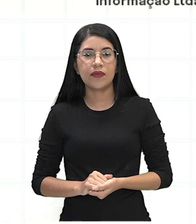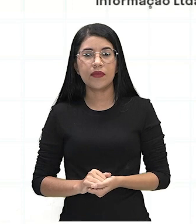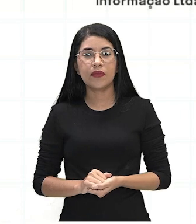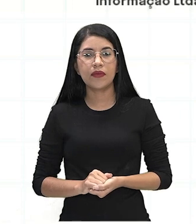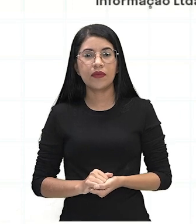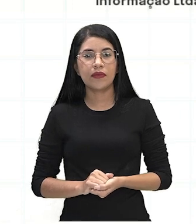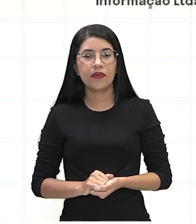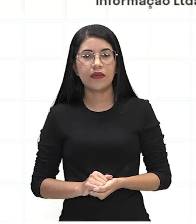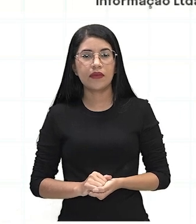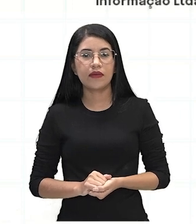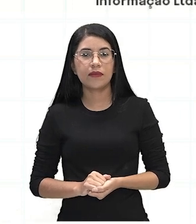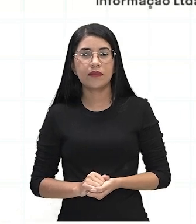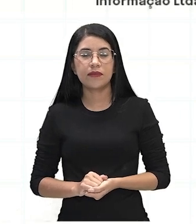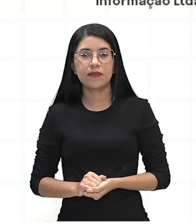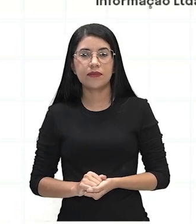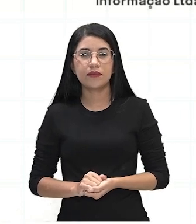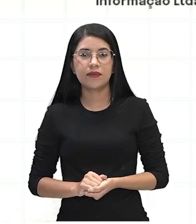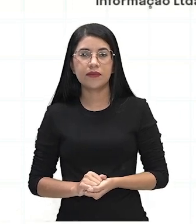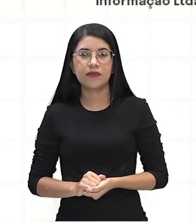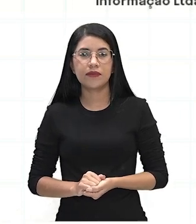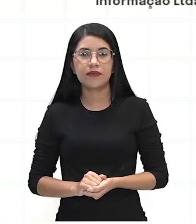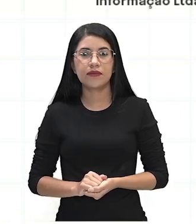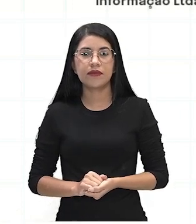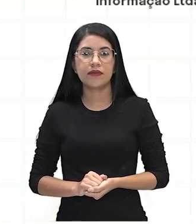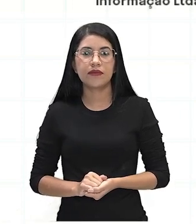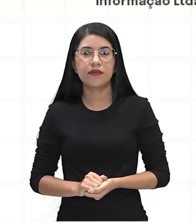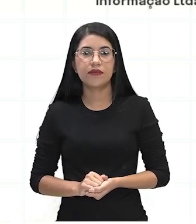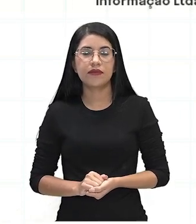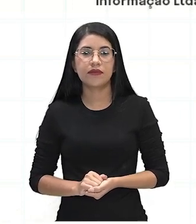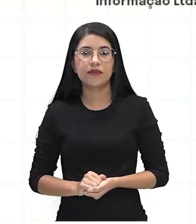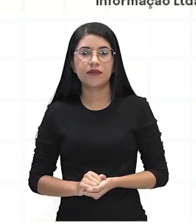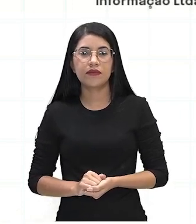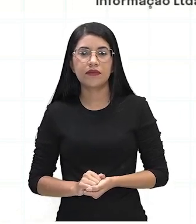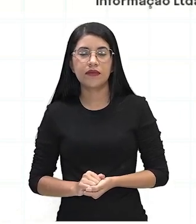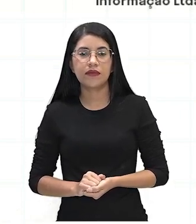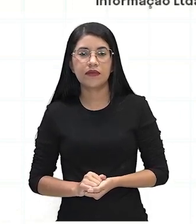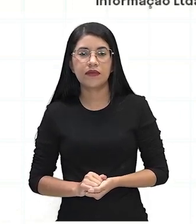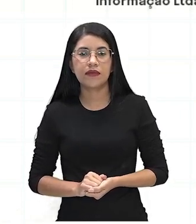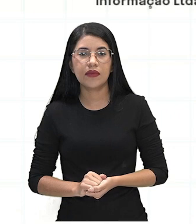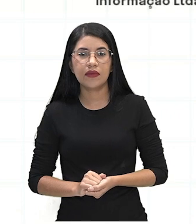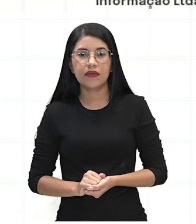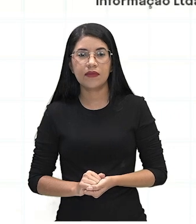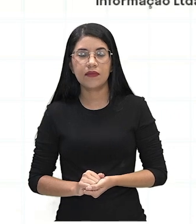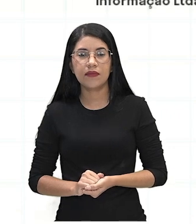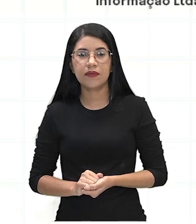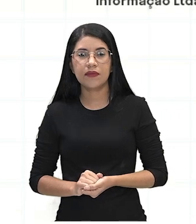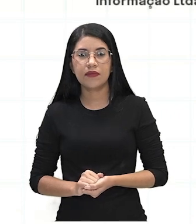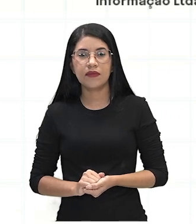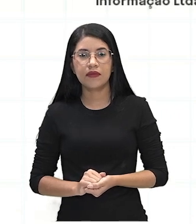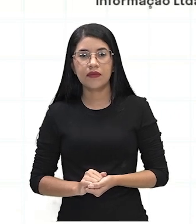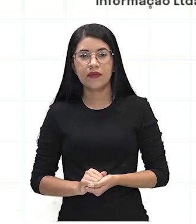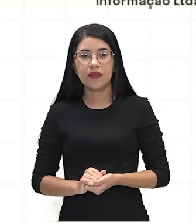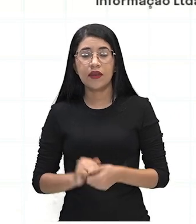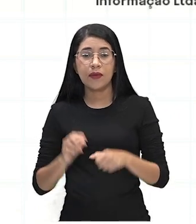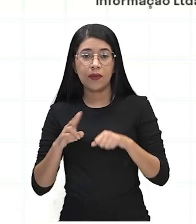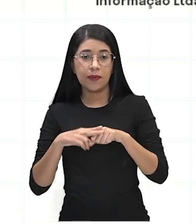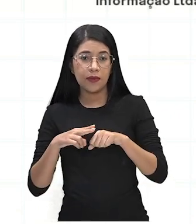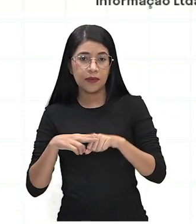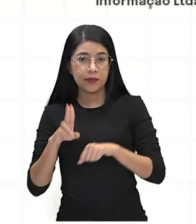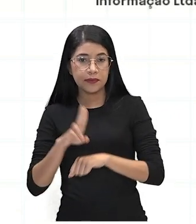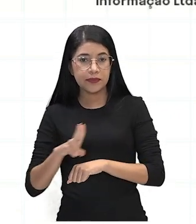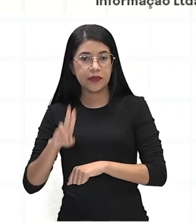para substituir, né? Para completar, na verdade, certo? Será o ele. He